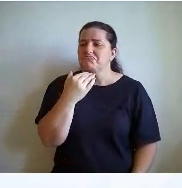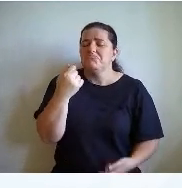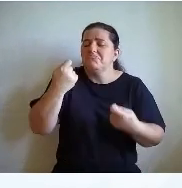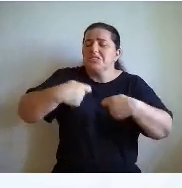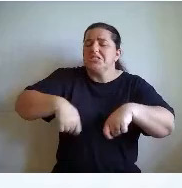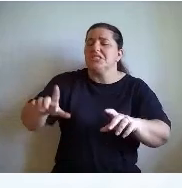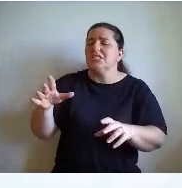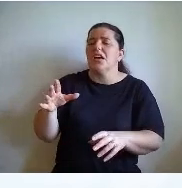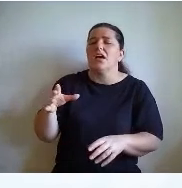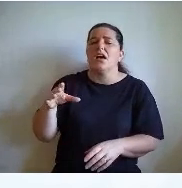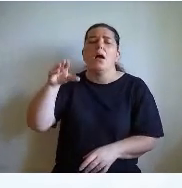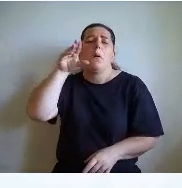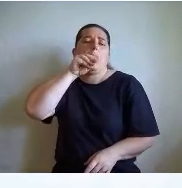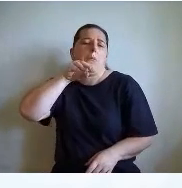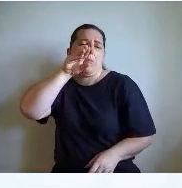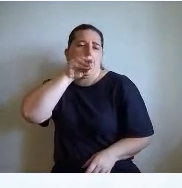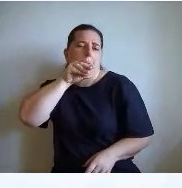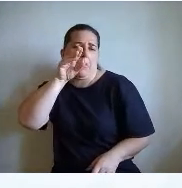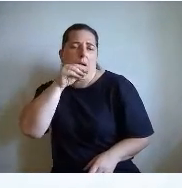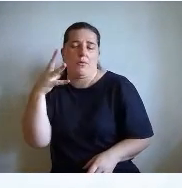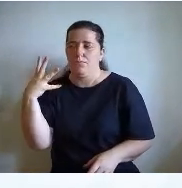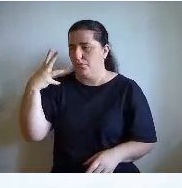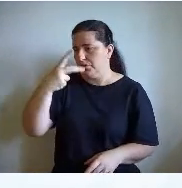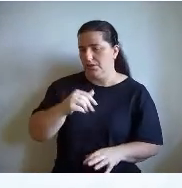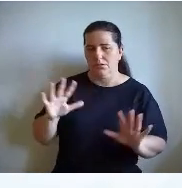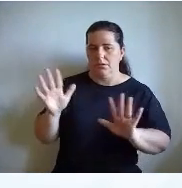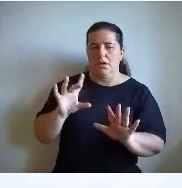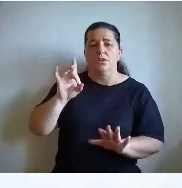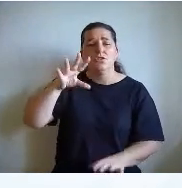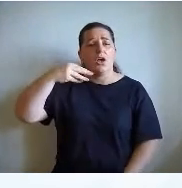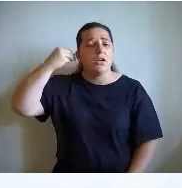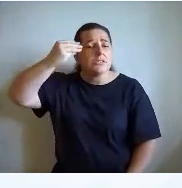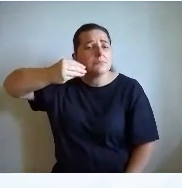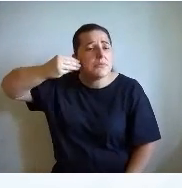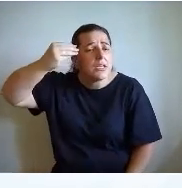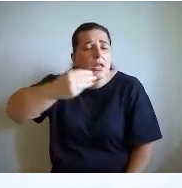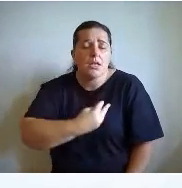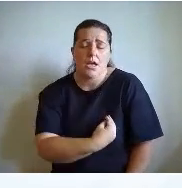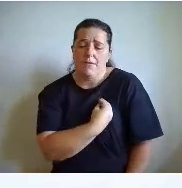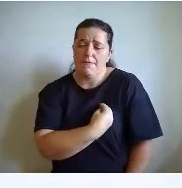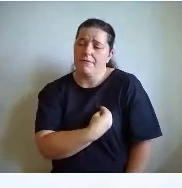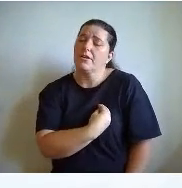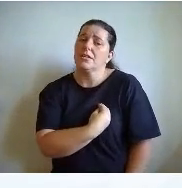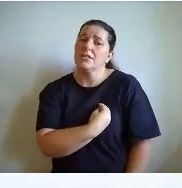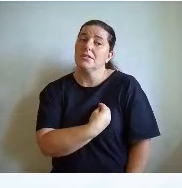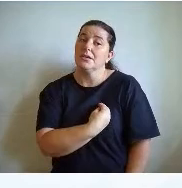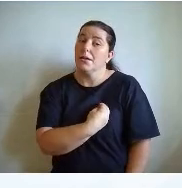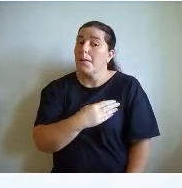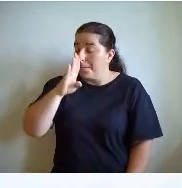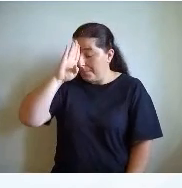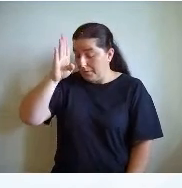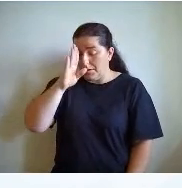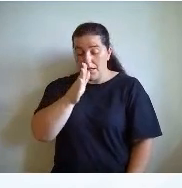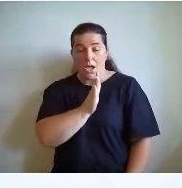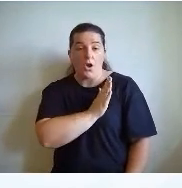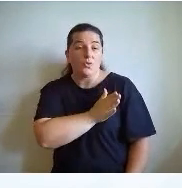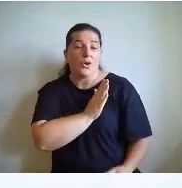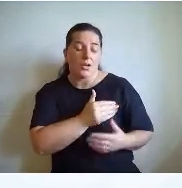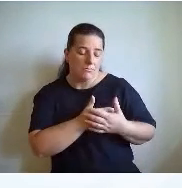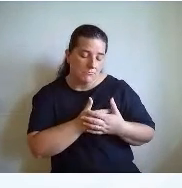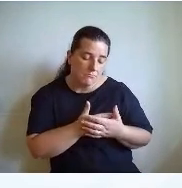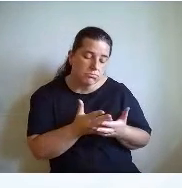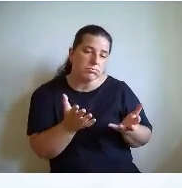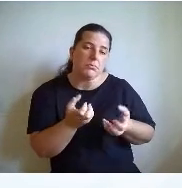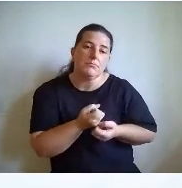nada disso. Porque falar da sua experiência. Sim, sim, a fala mais bonita é a fala que vem do coração, é a experiência que a